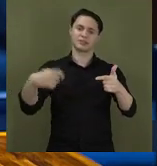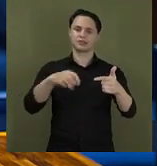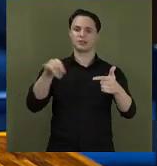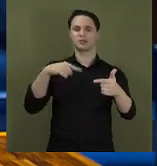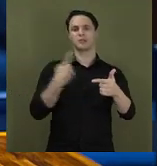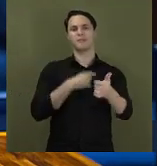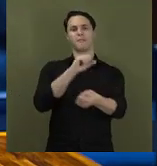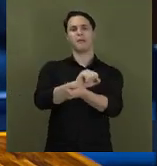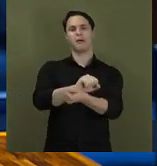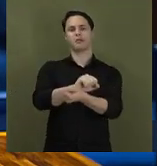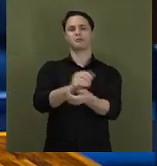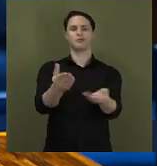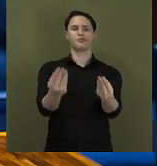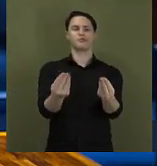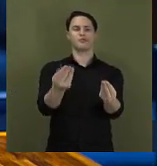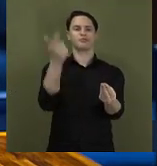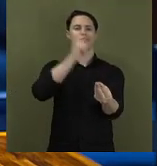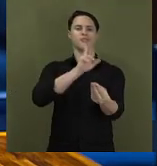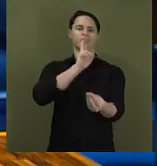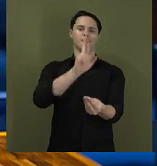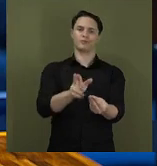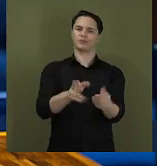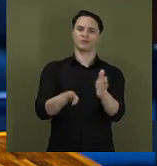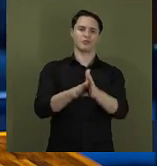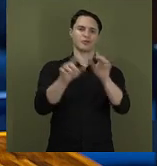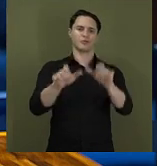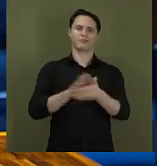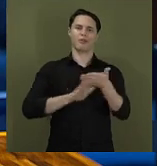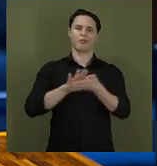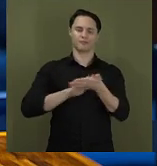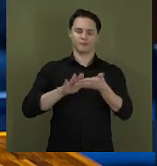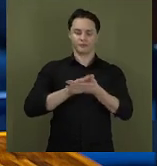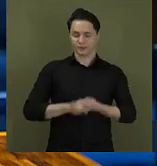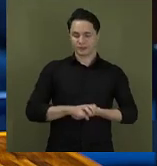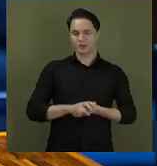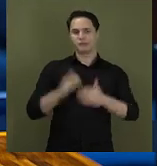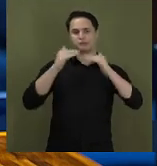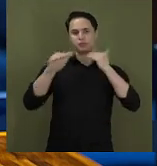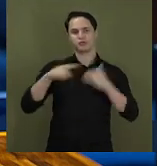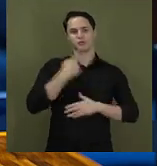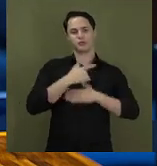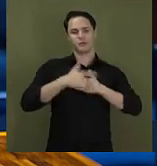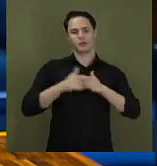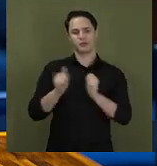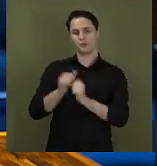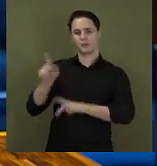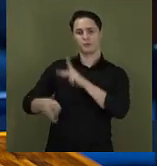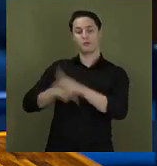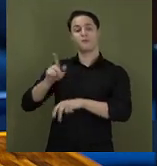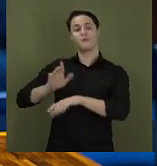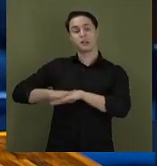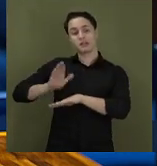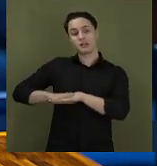essa luta, nós não vamos chegar a lugar nenhum e vamos descumprir o nosso dever com a população de fazer um